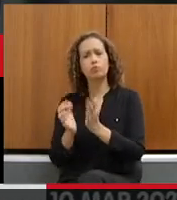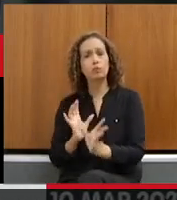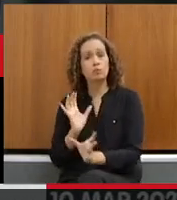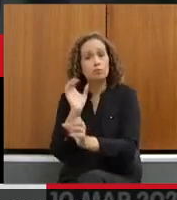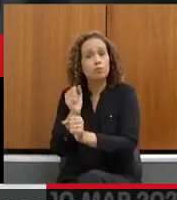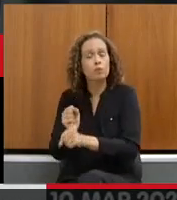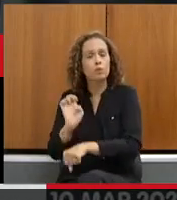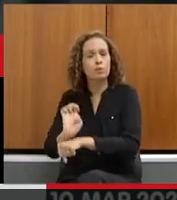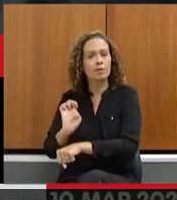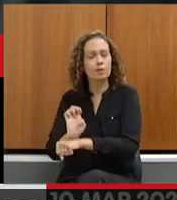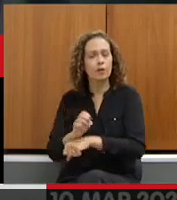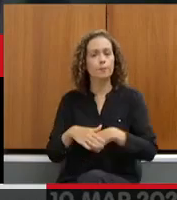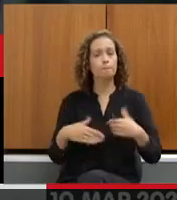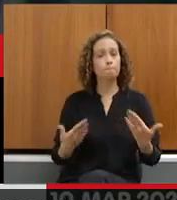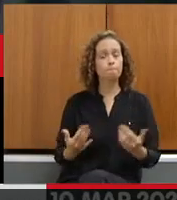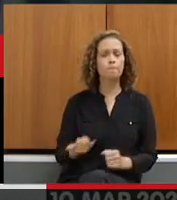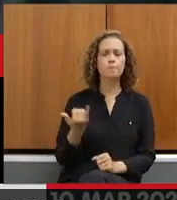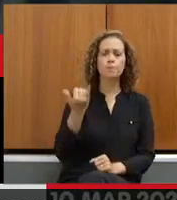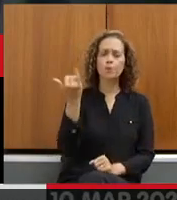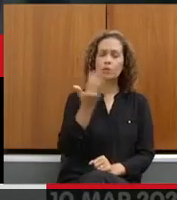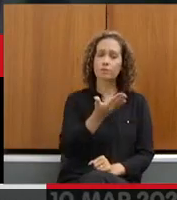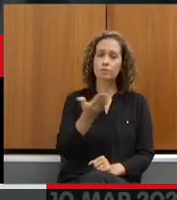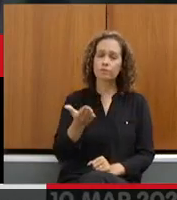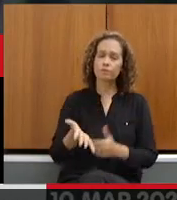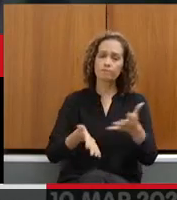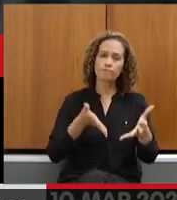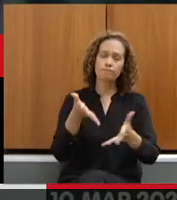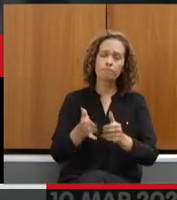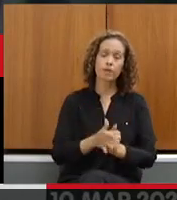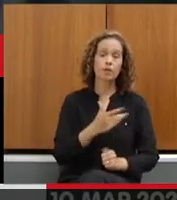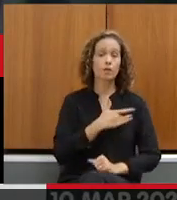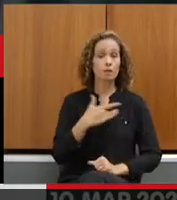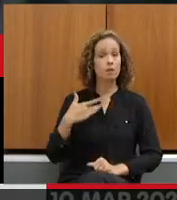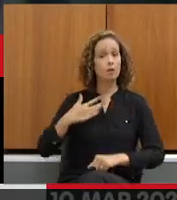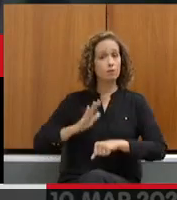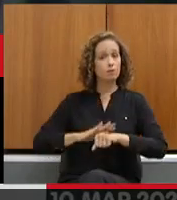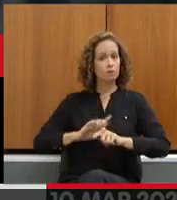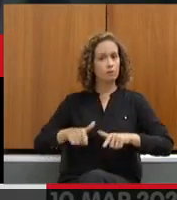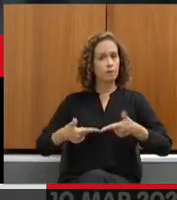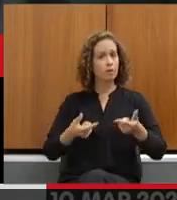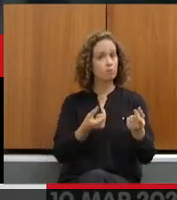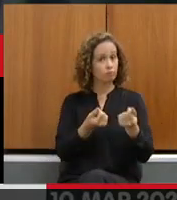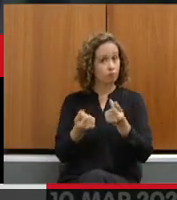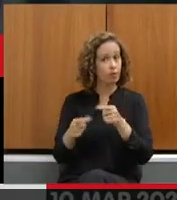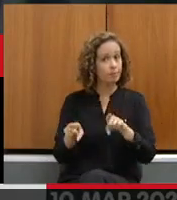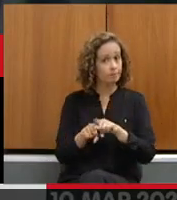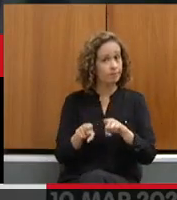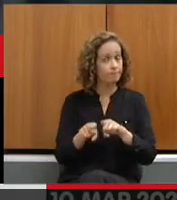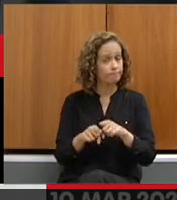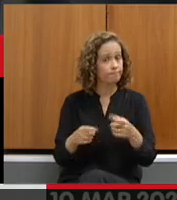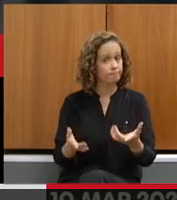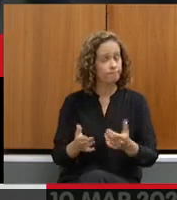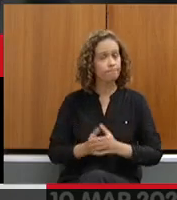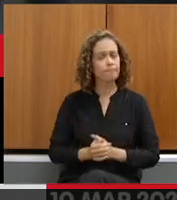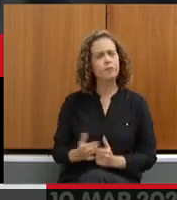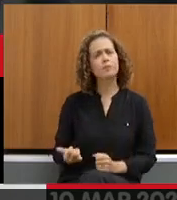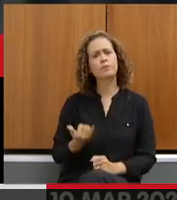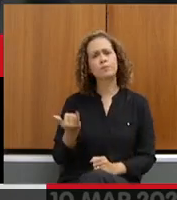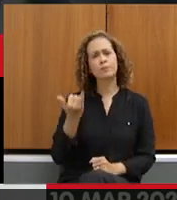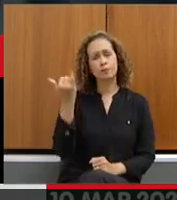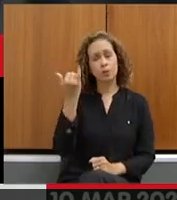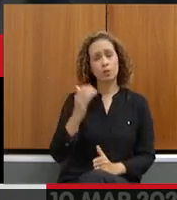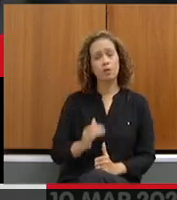coisa que eu tenho eu acho importante o que se eu falo assim saúde se faz com dinheiro sim isso é muito